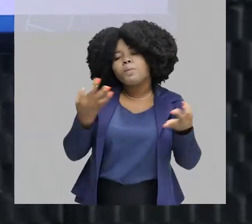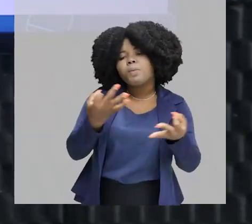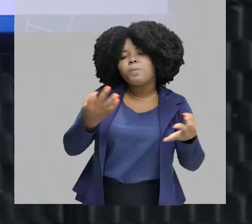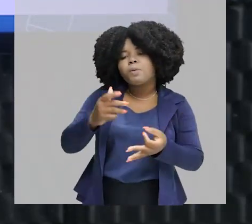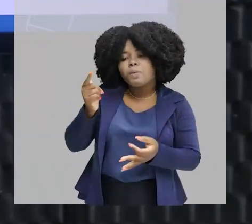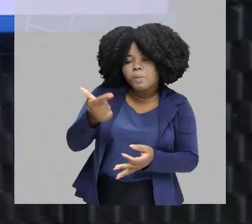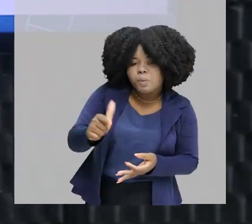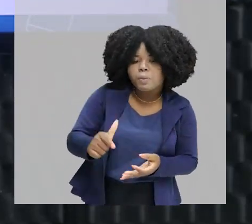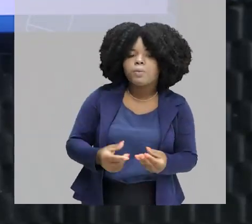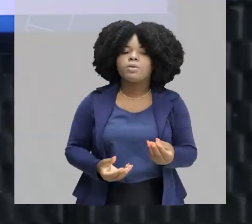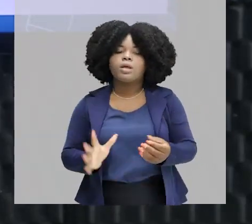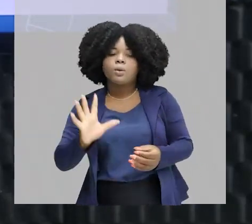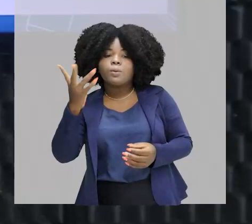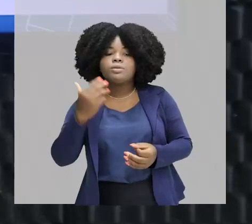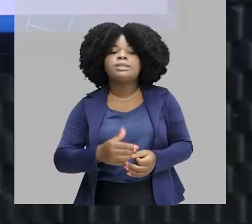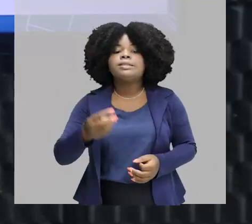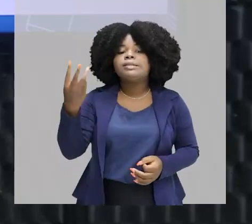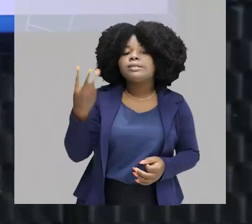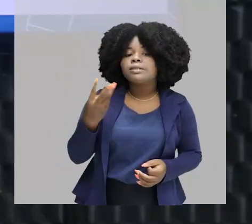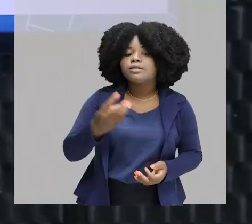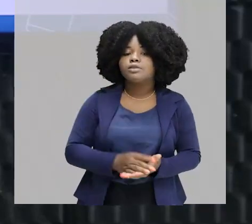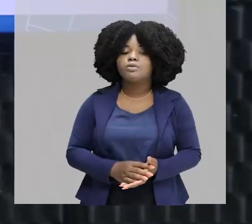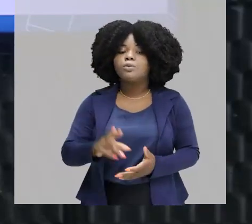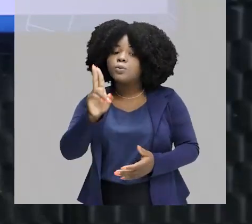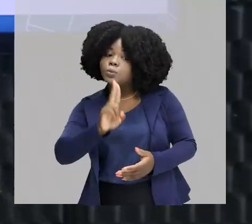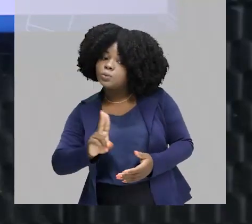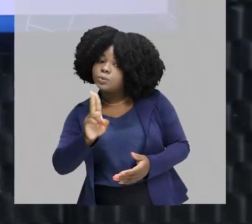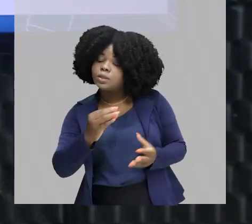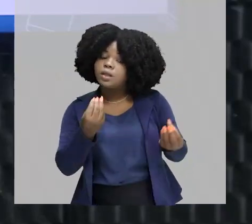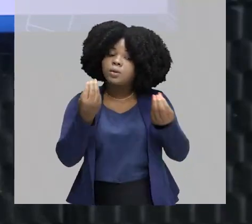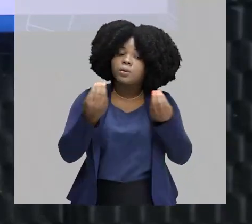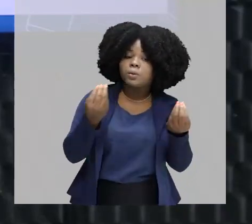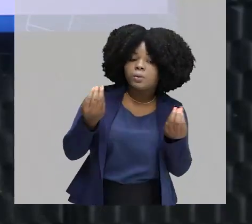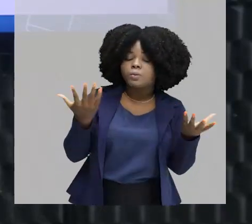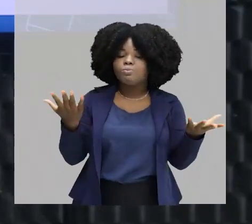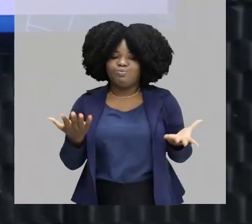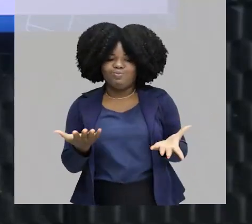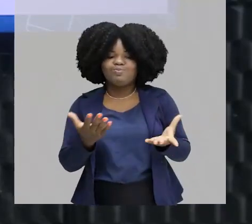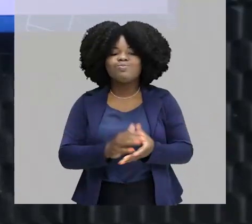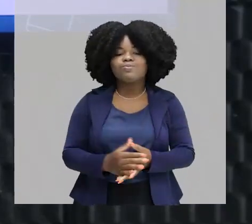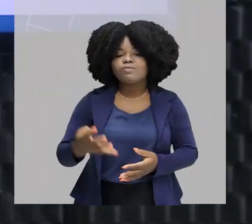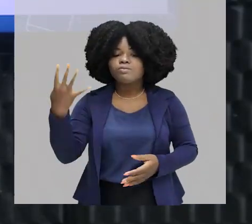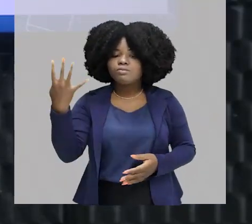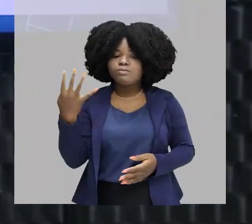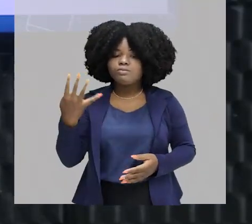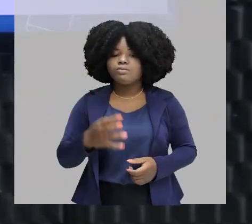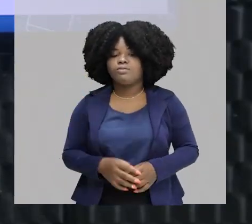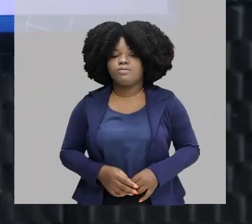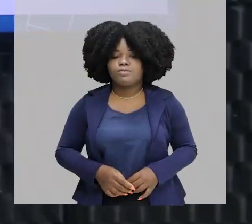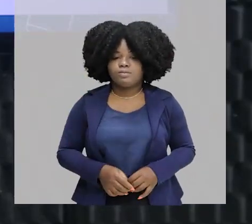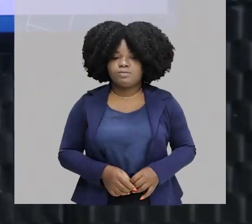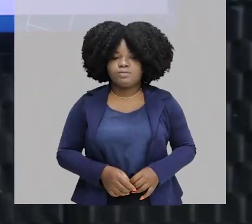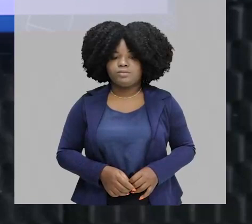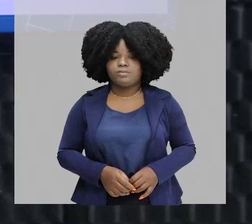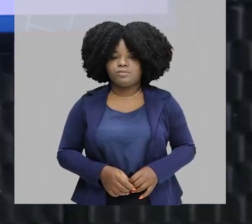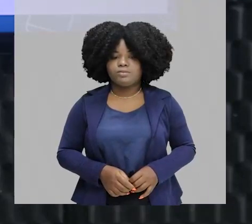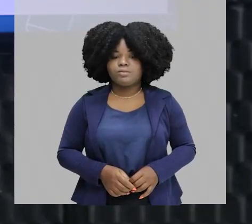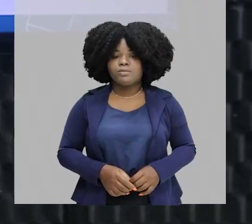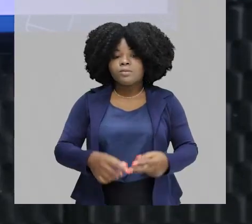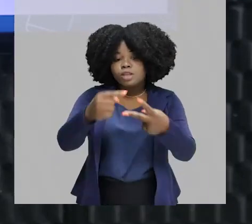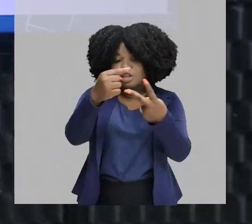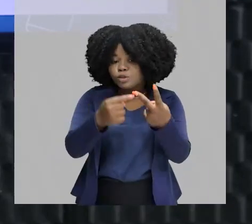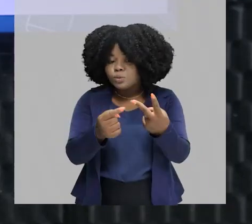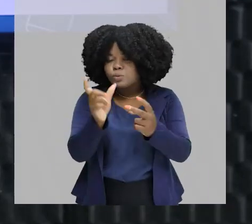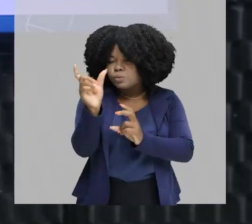formado. Uses, quando que ele deve ser usado, em quais situações. For and since, que são duas